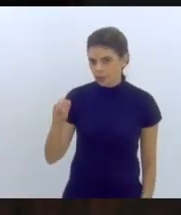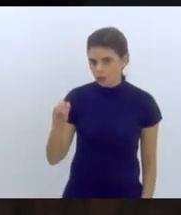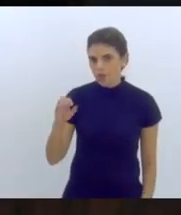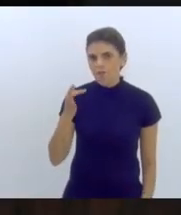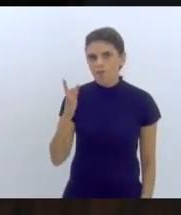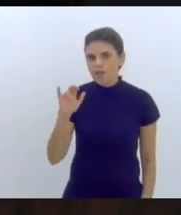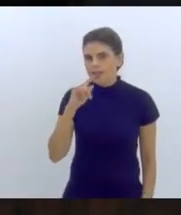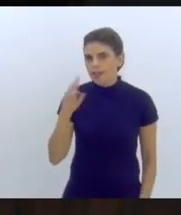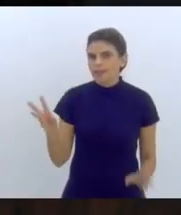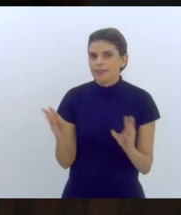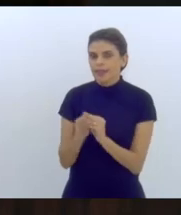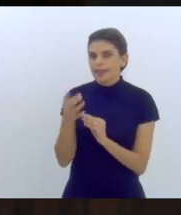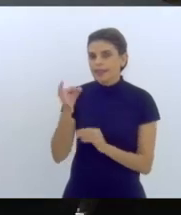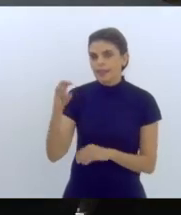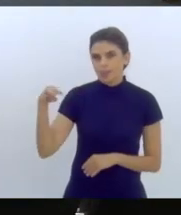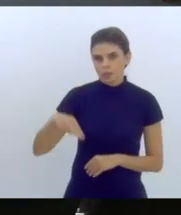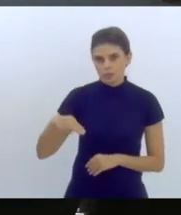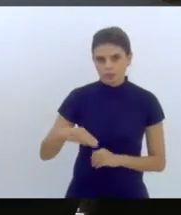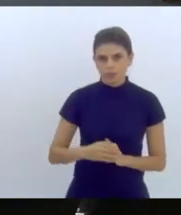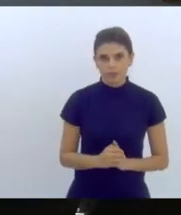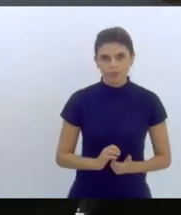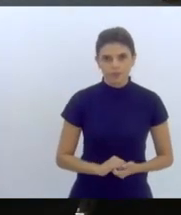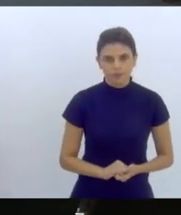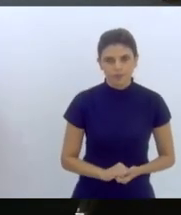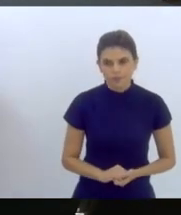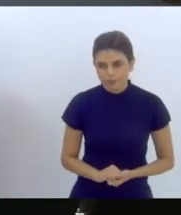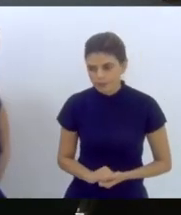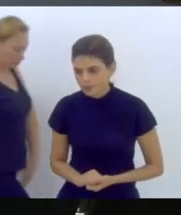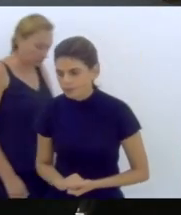de 10 minutos regimentais, deputado.